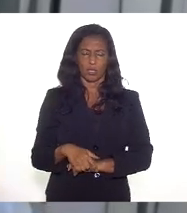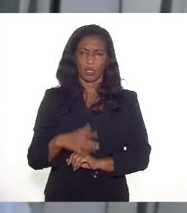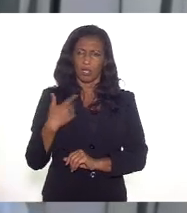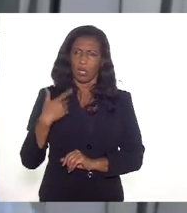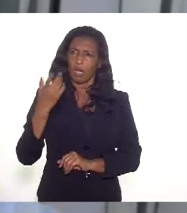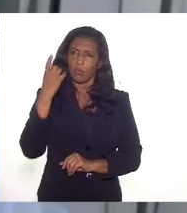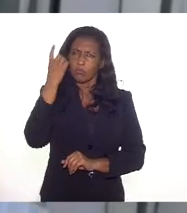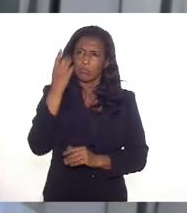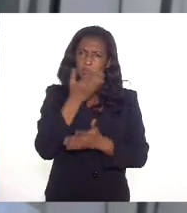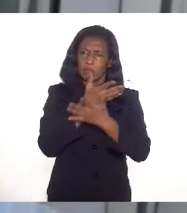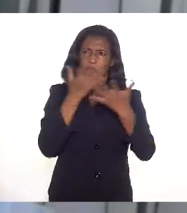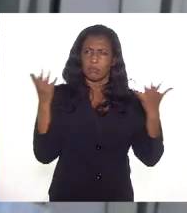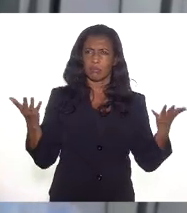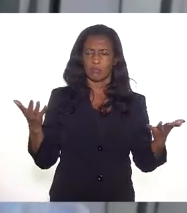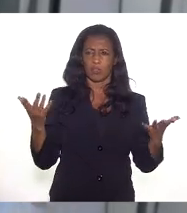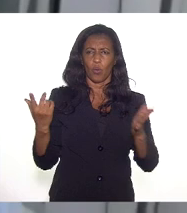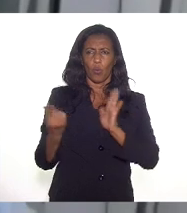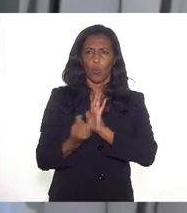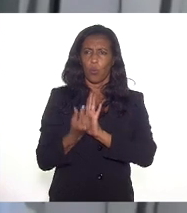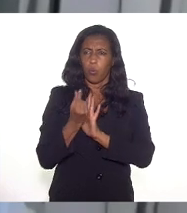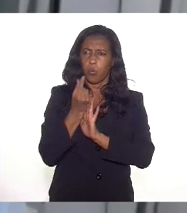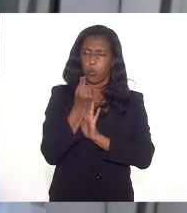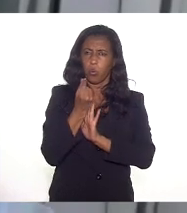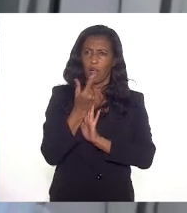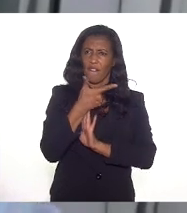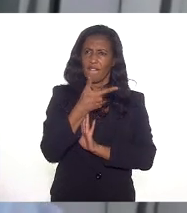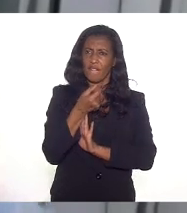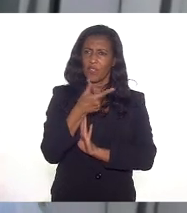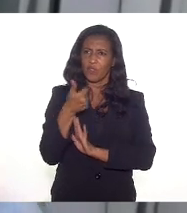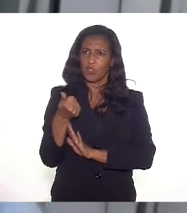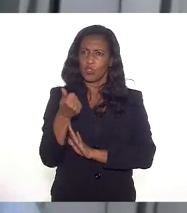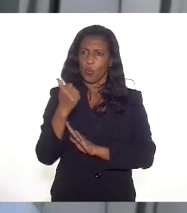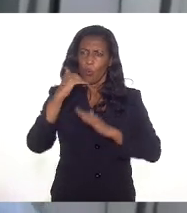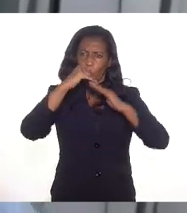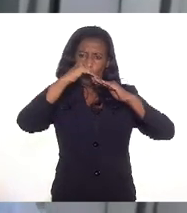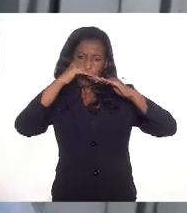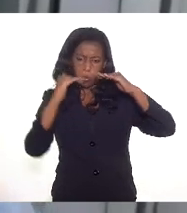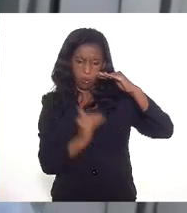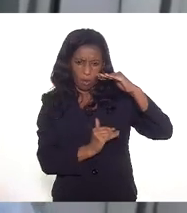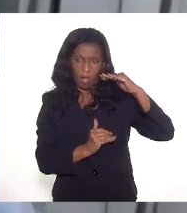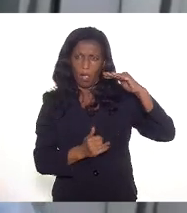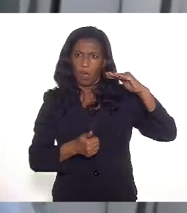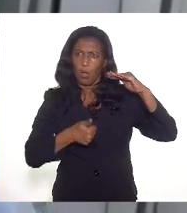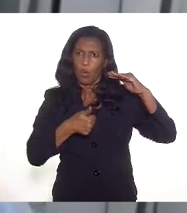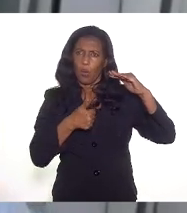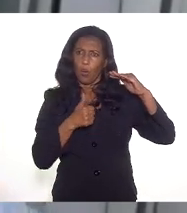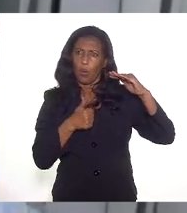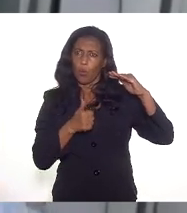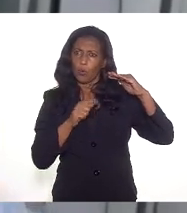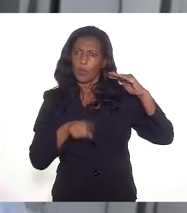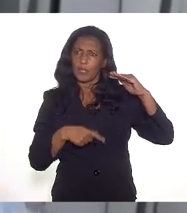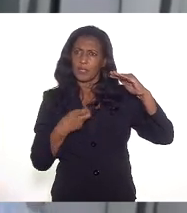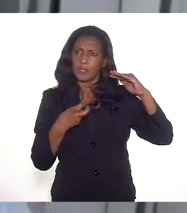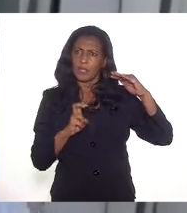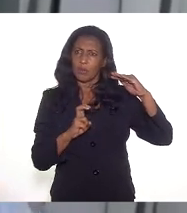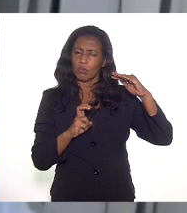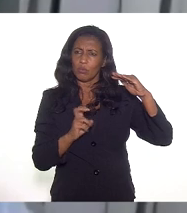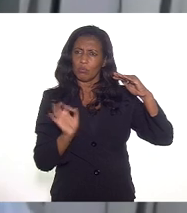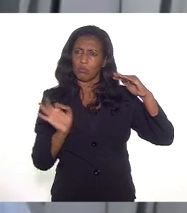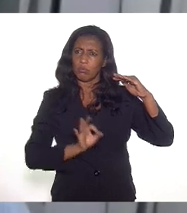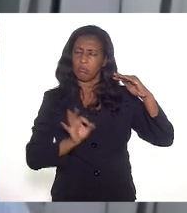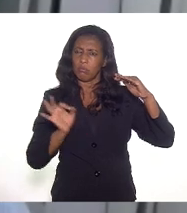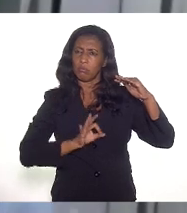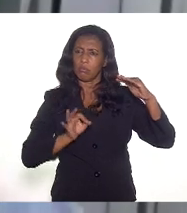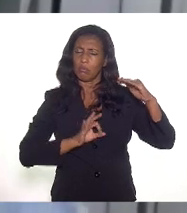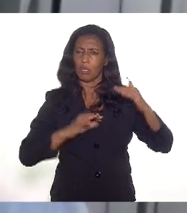Célia Jordão, o orçamento disponível no ano 2021 é um quinto do orçamento disponível há cerca